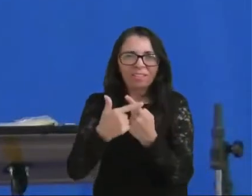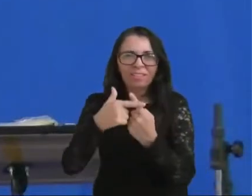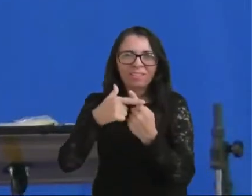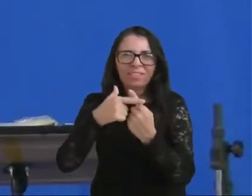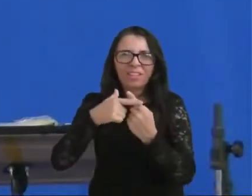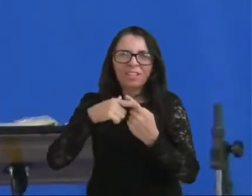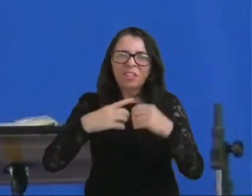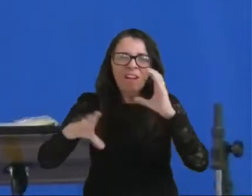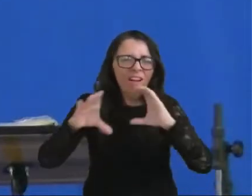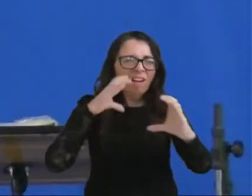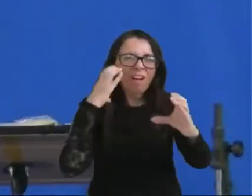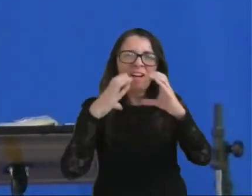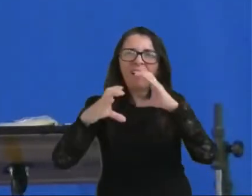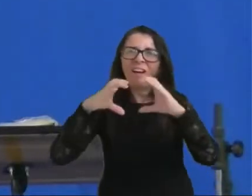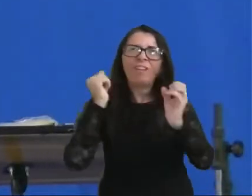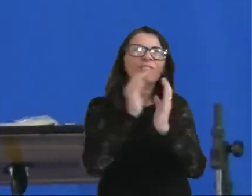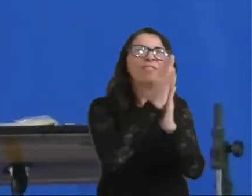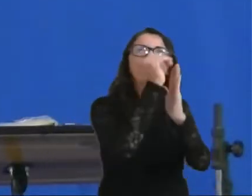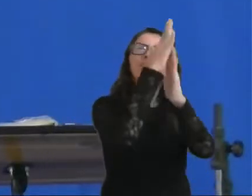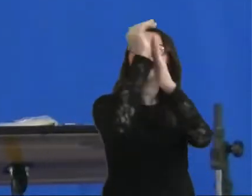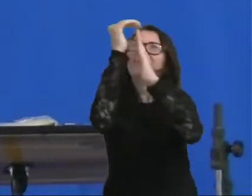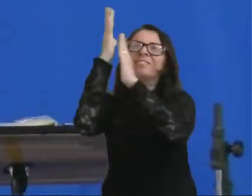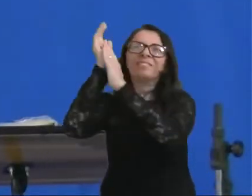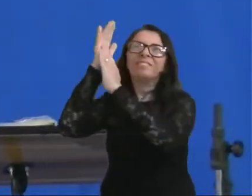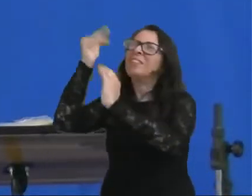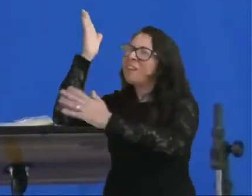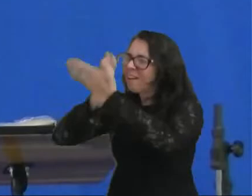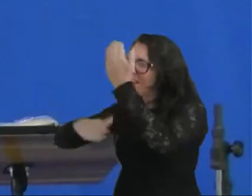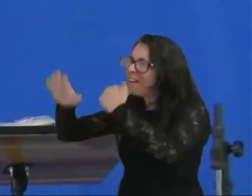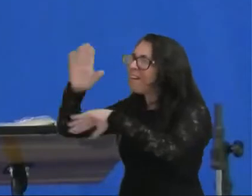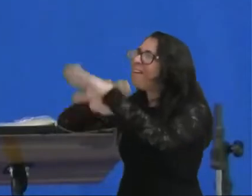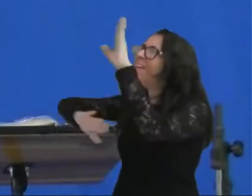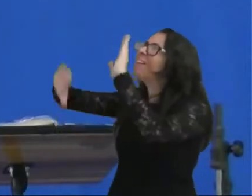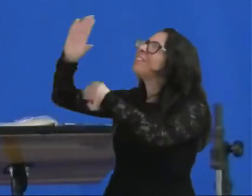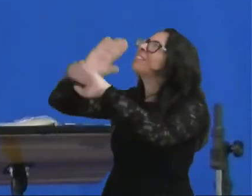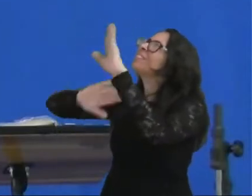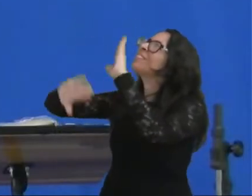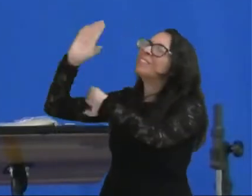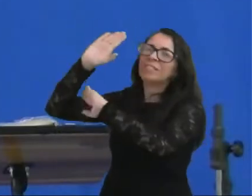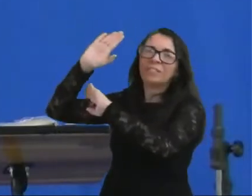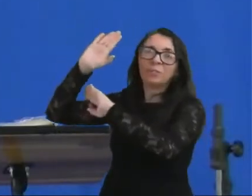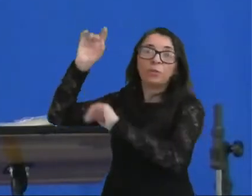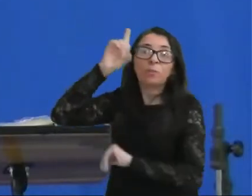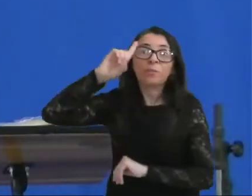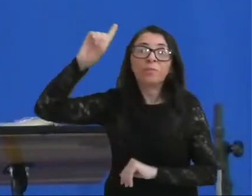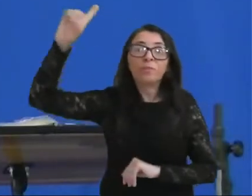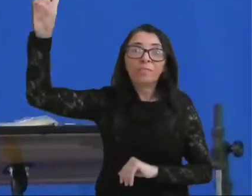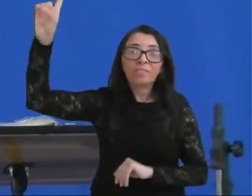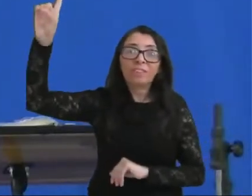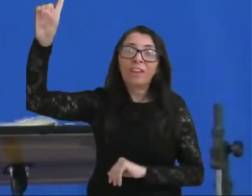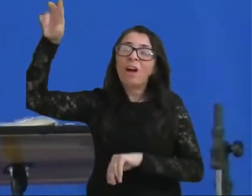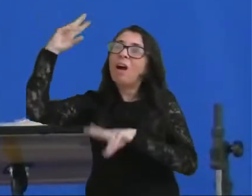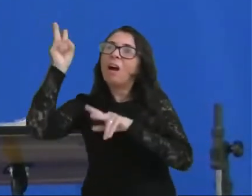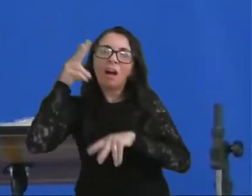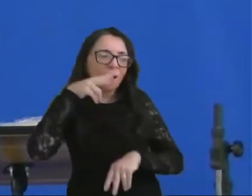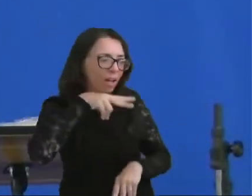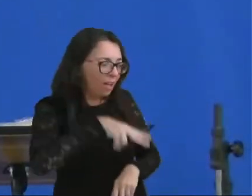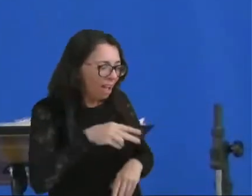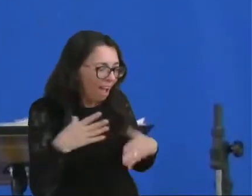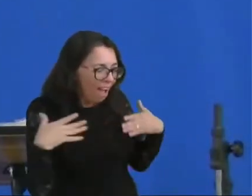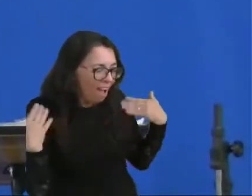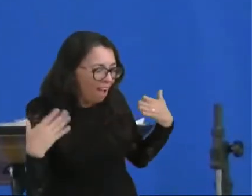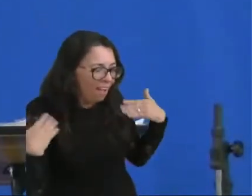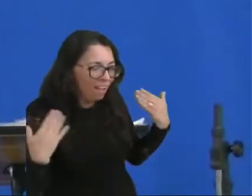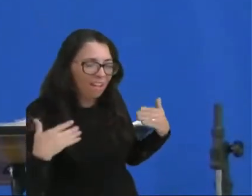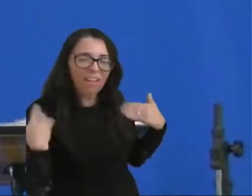está distante, é um Cristo presente e ativo no meio da igreja. Temos uma visão que Jesus está lá